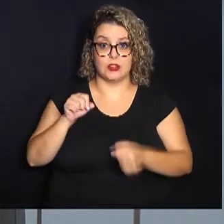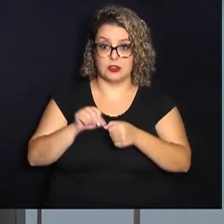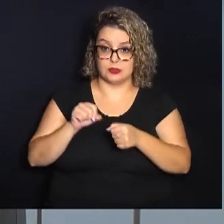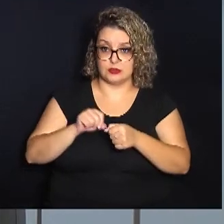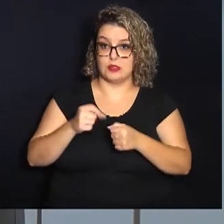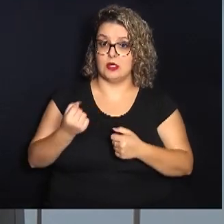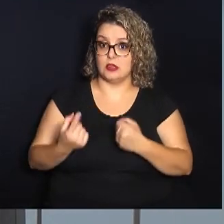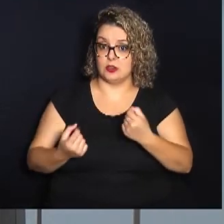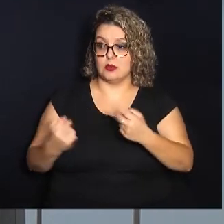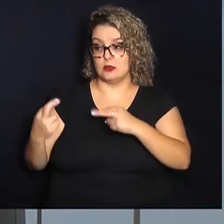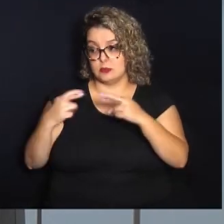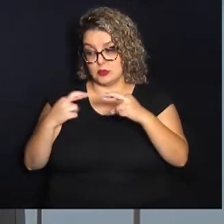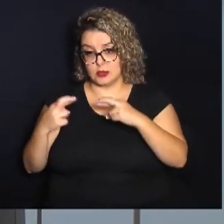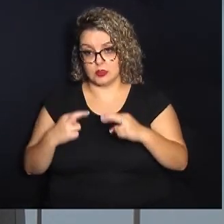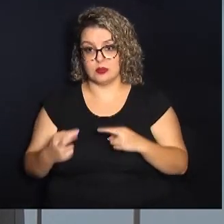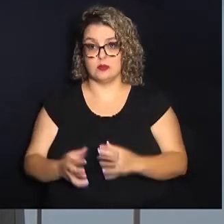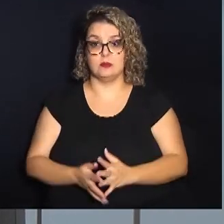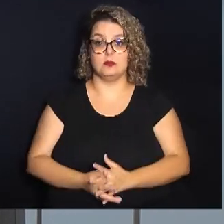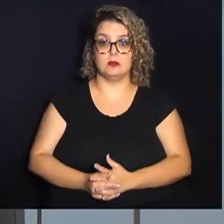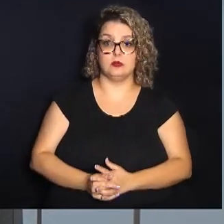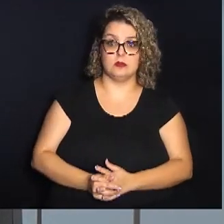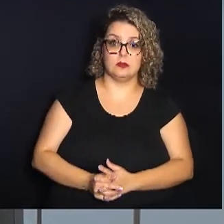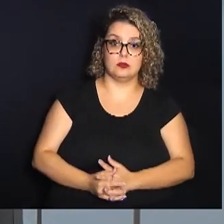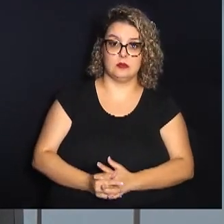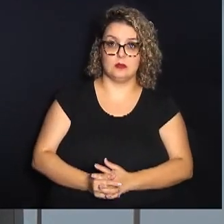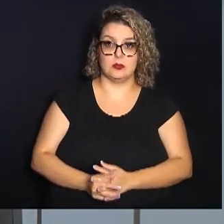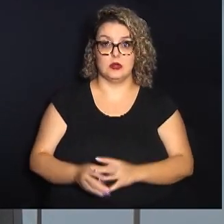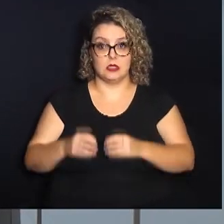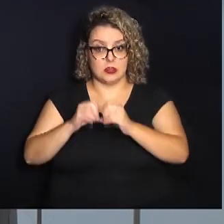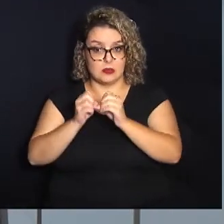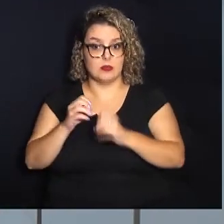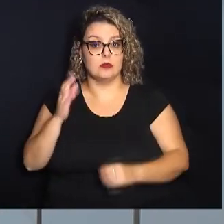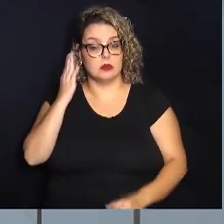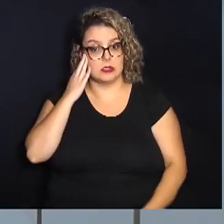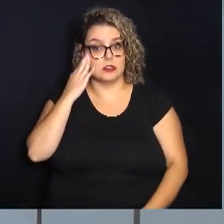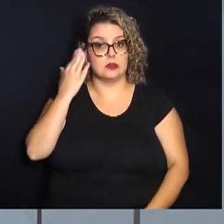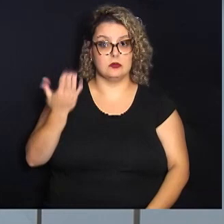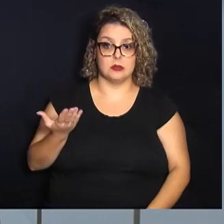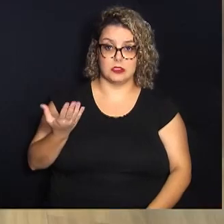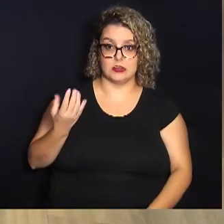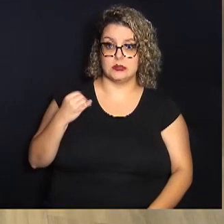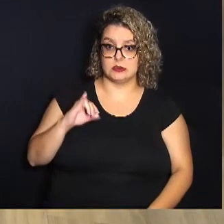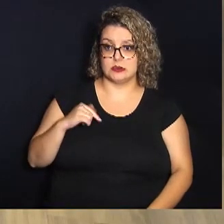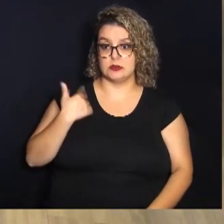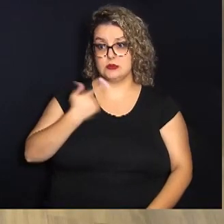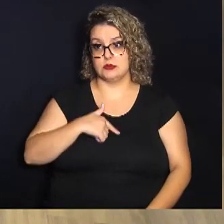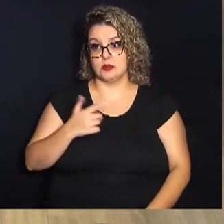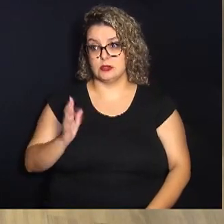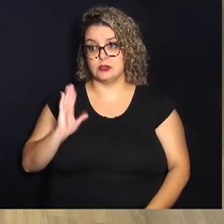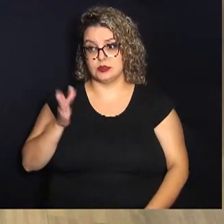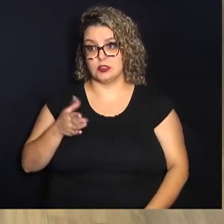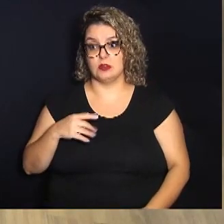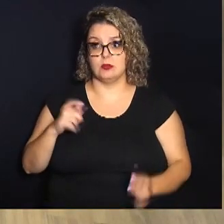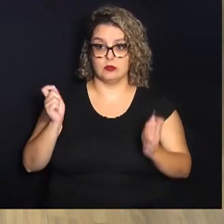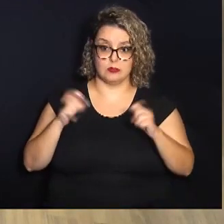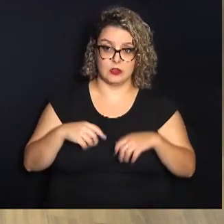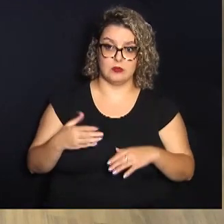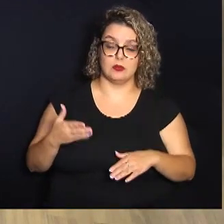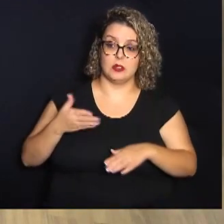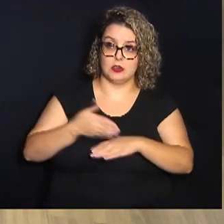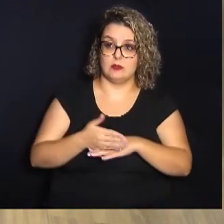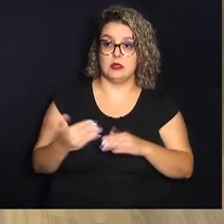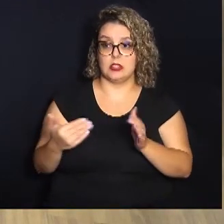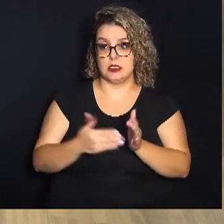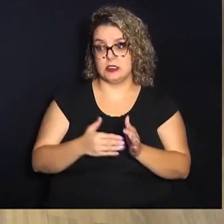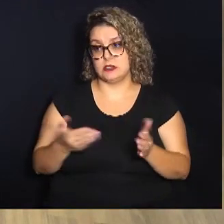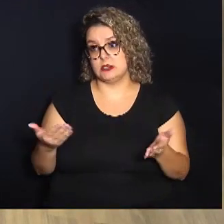algumas investigações laboratoriais para saber se a gente também não está com já uma possível introdução, mas até então